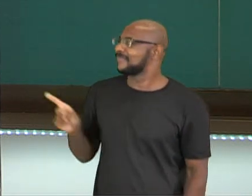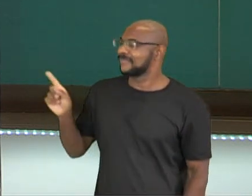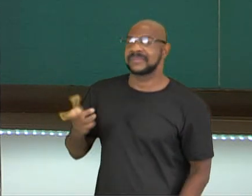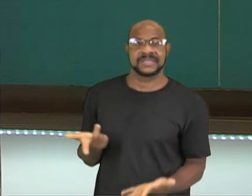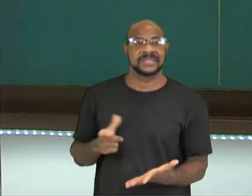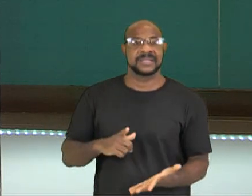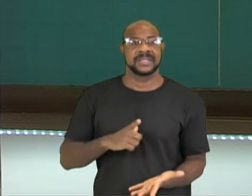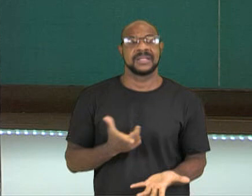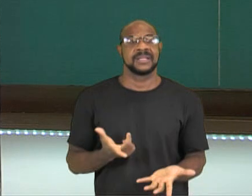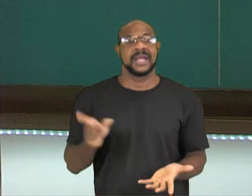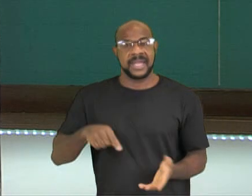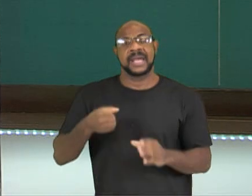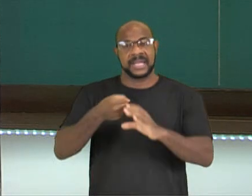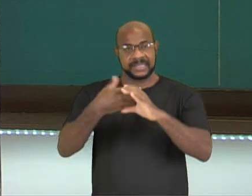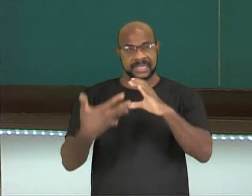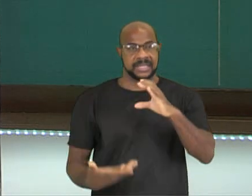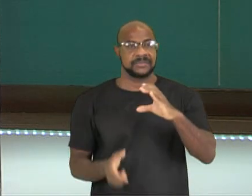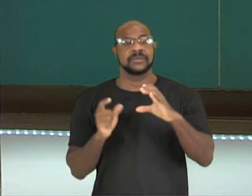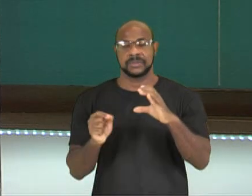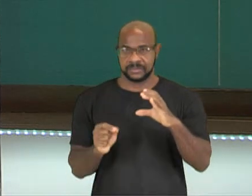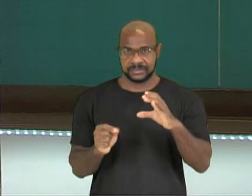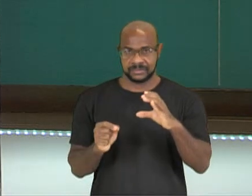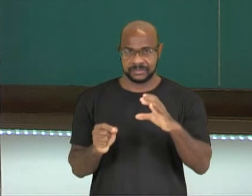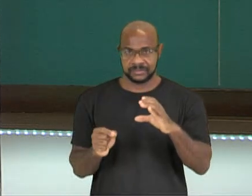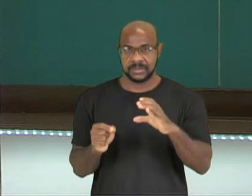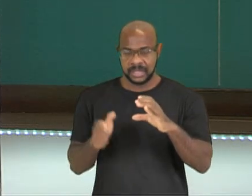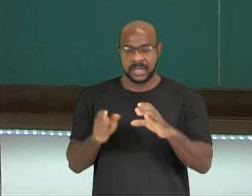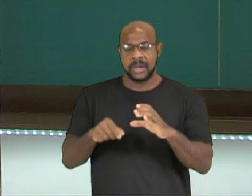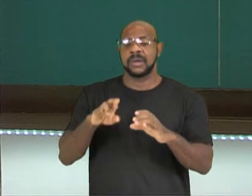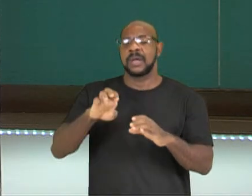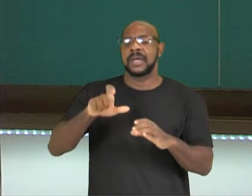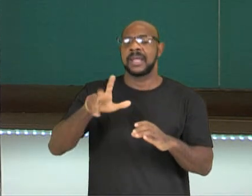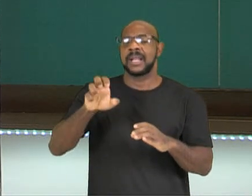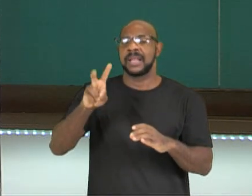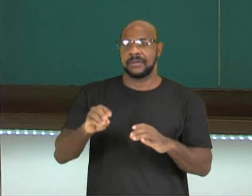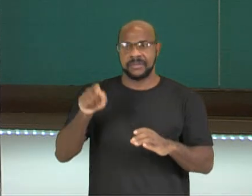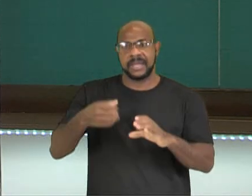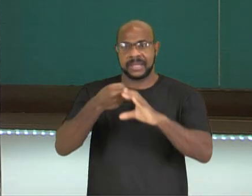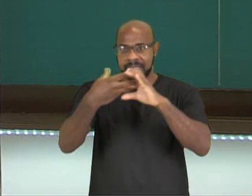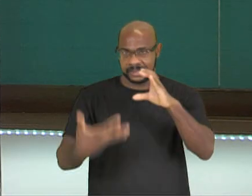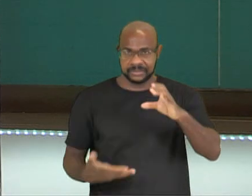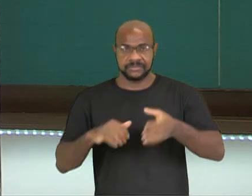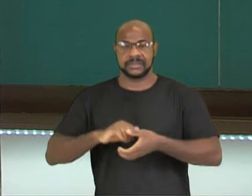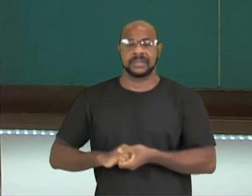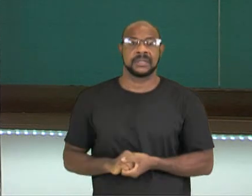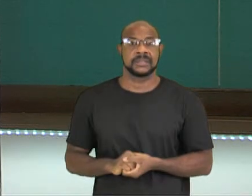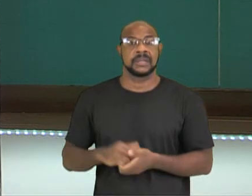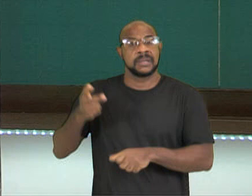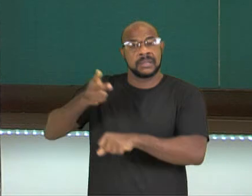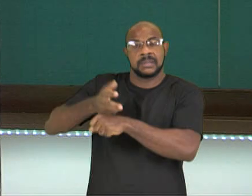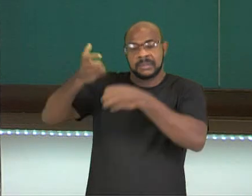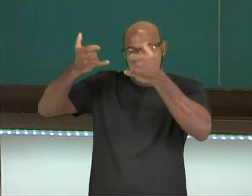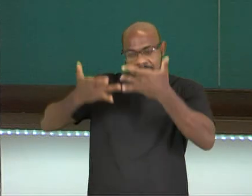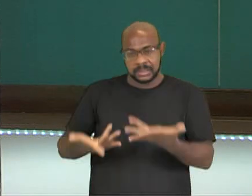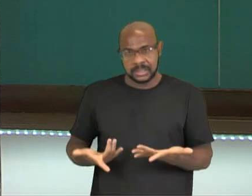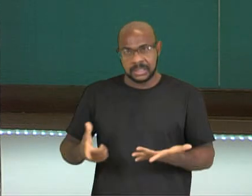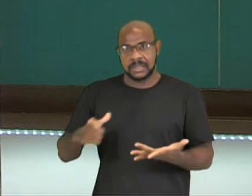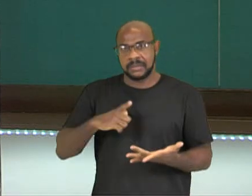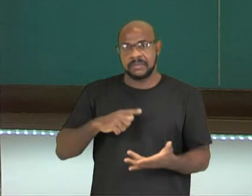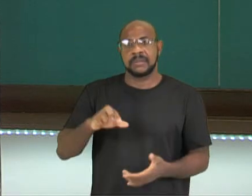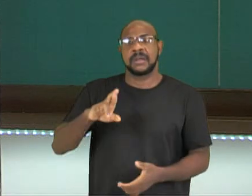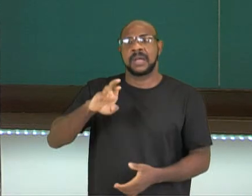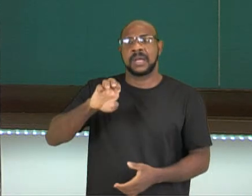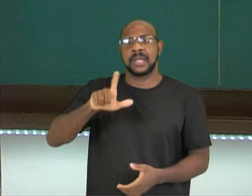são características das unidades do relevo brasileiro. Nesse vídeo falamos sobre o relevo, sobre a